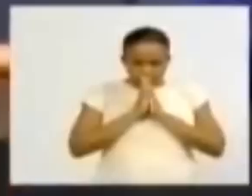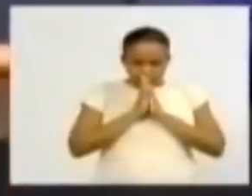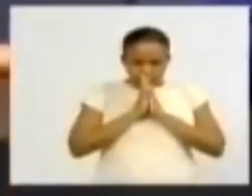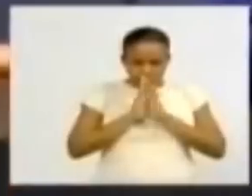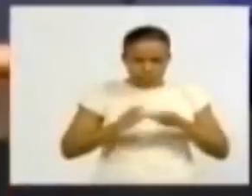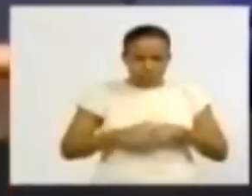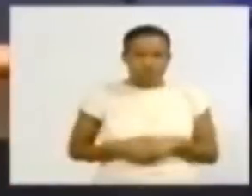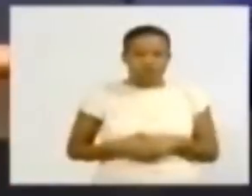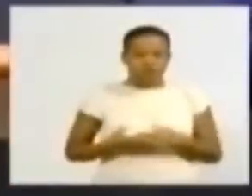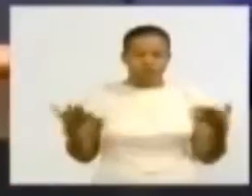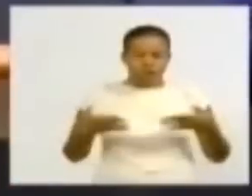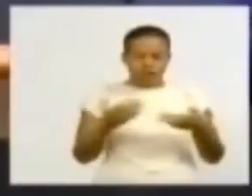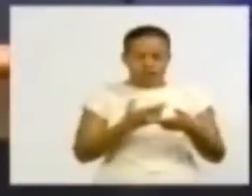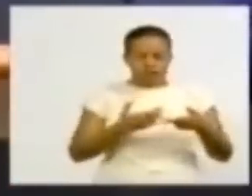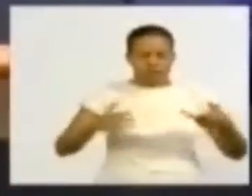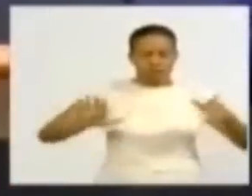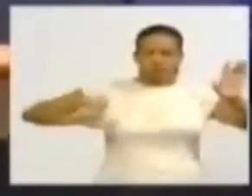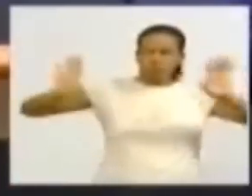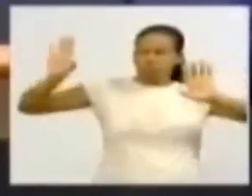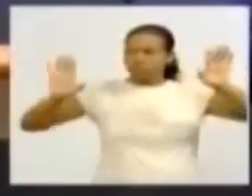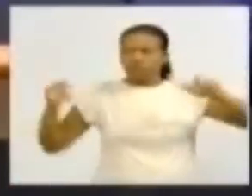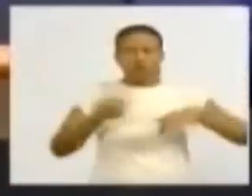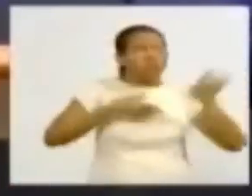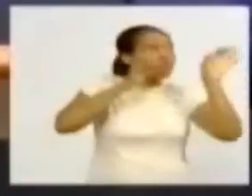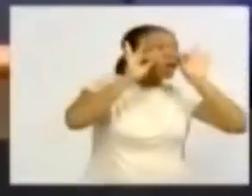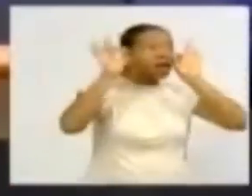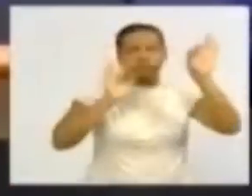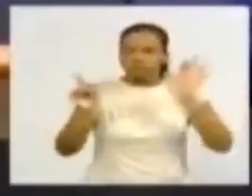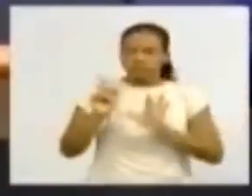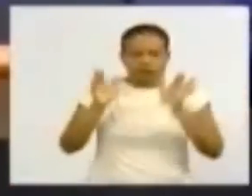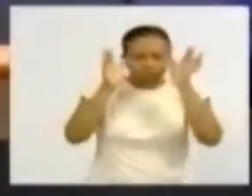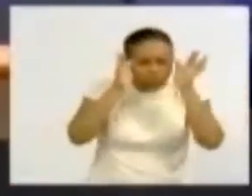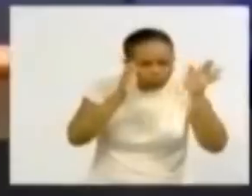Que nada ao seu redor lhe distraia nesse momento.